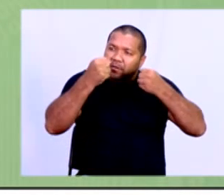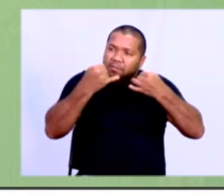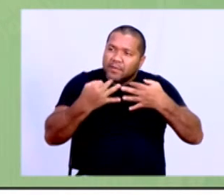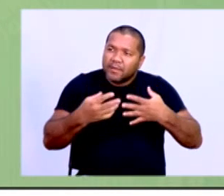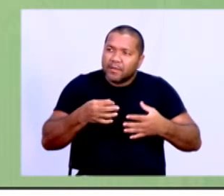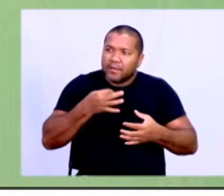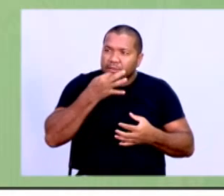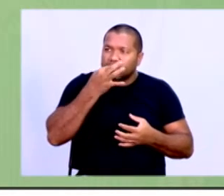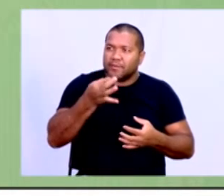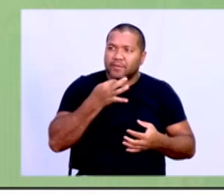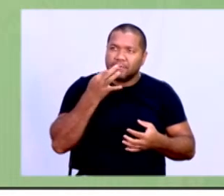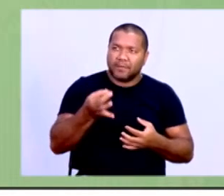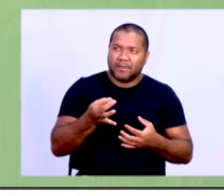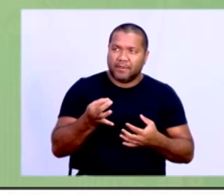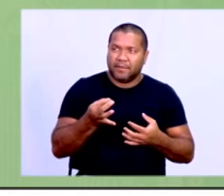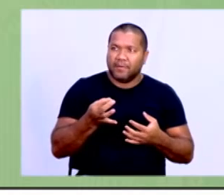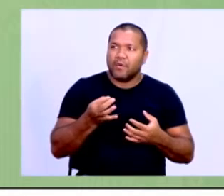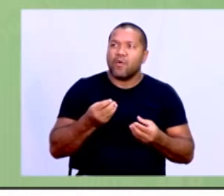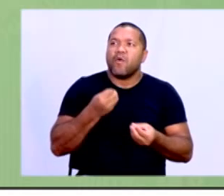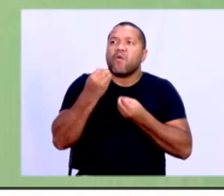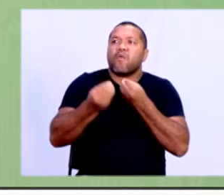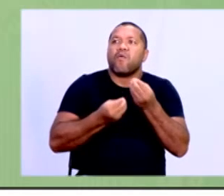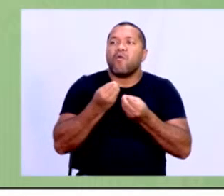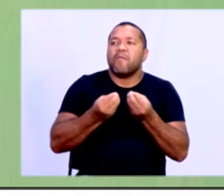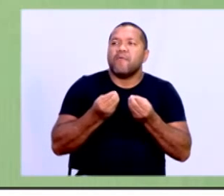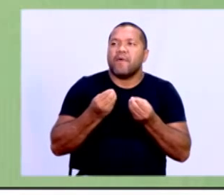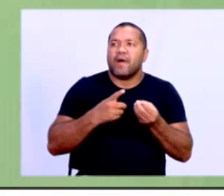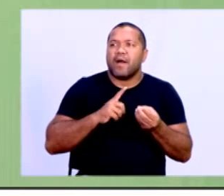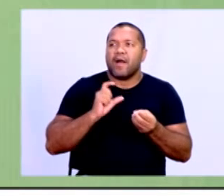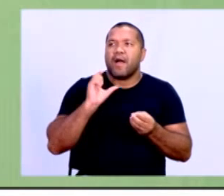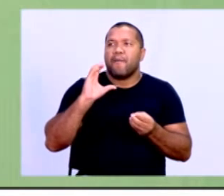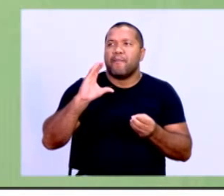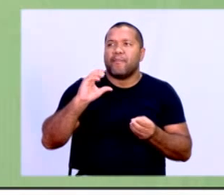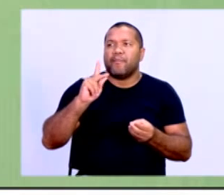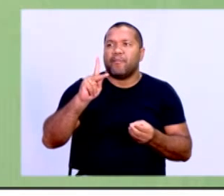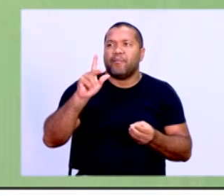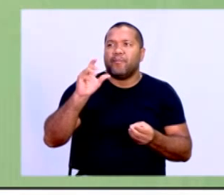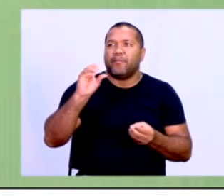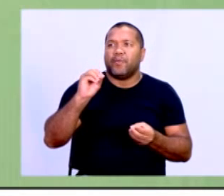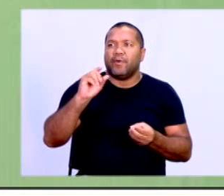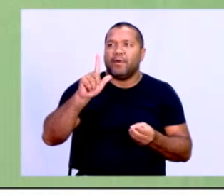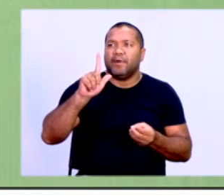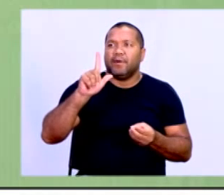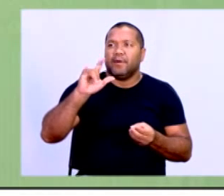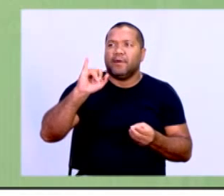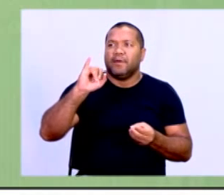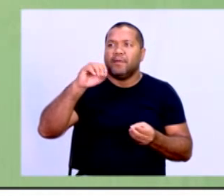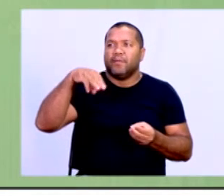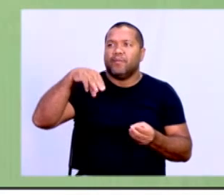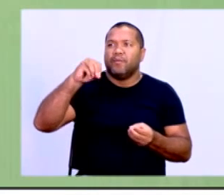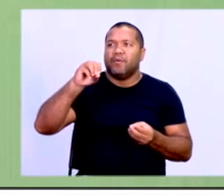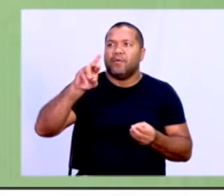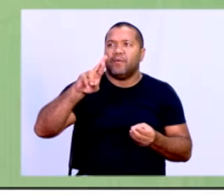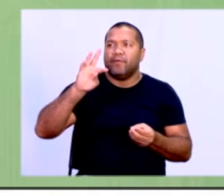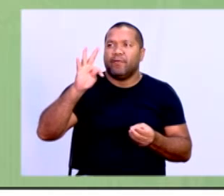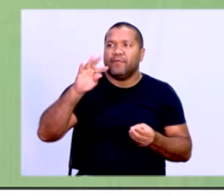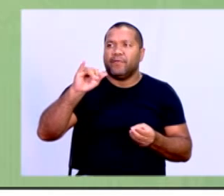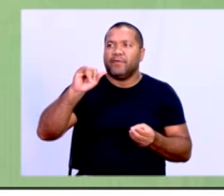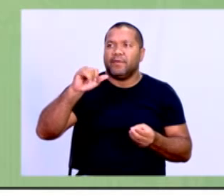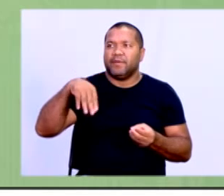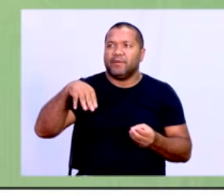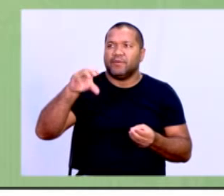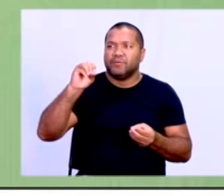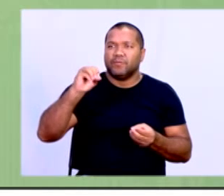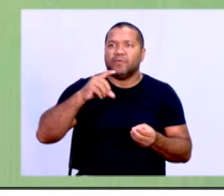Explique com suas palavras como atua o polimorfismo de